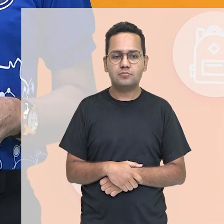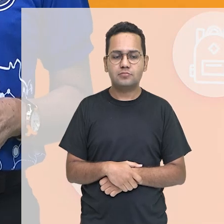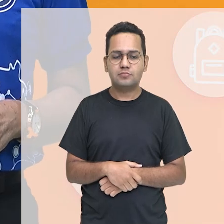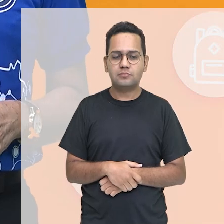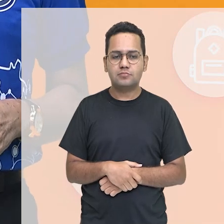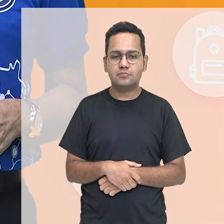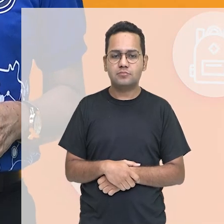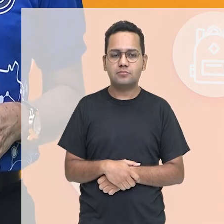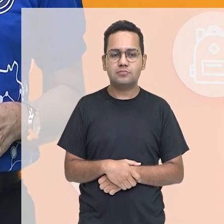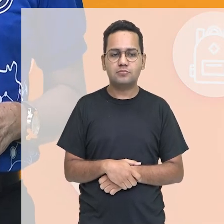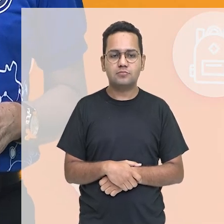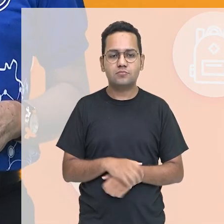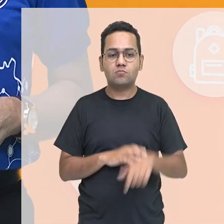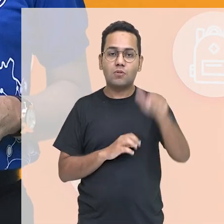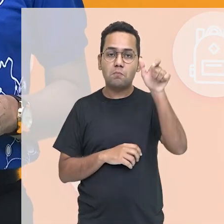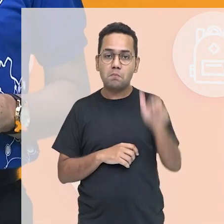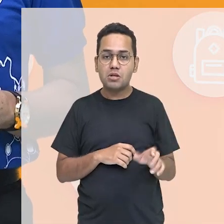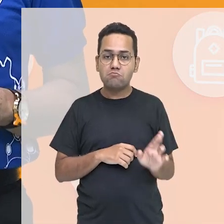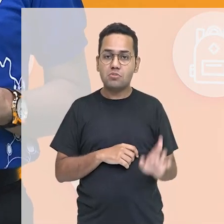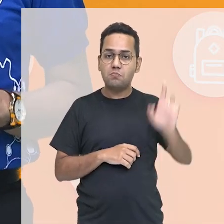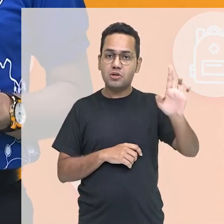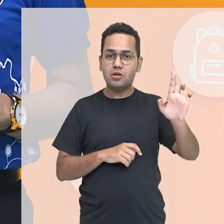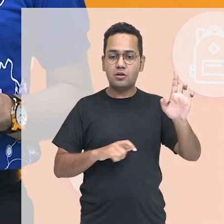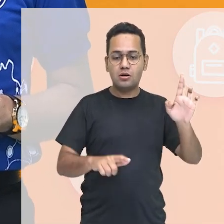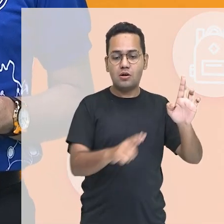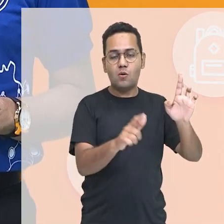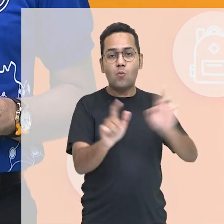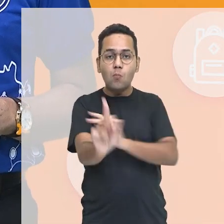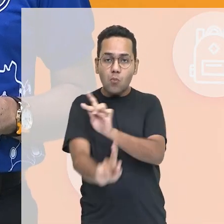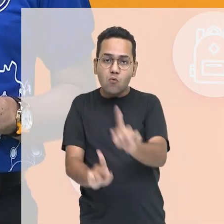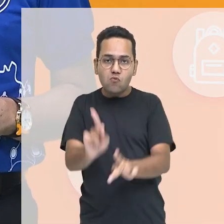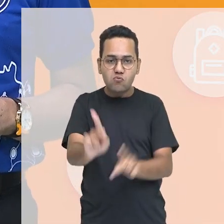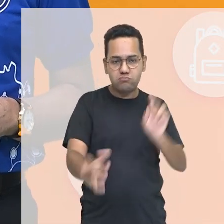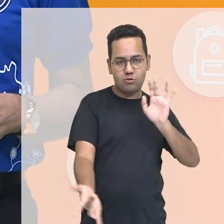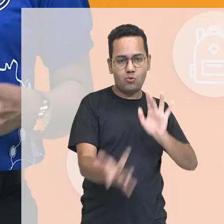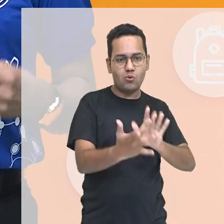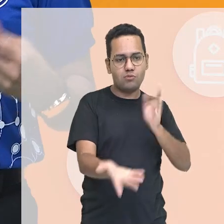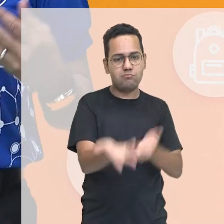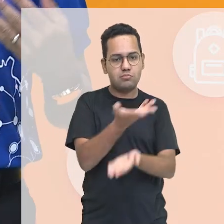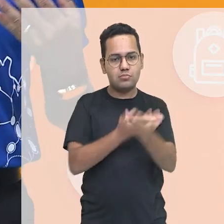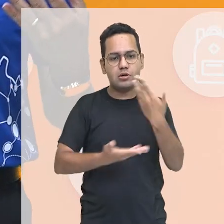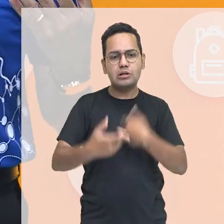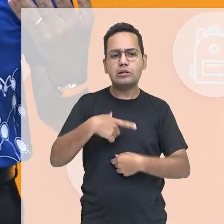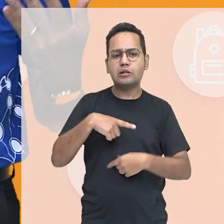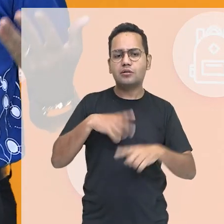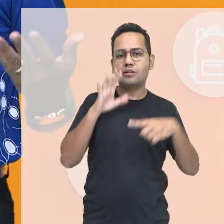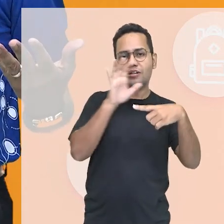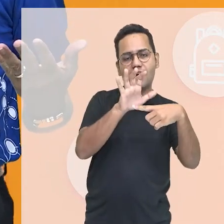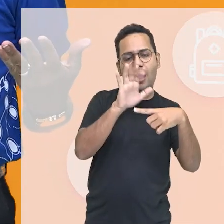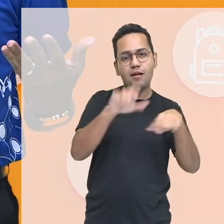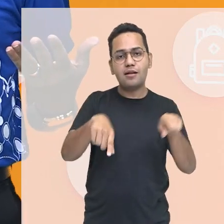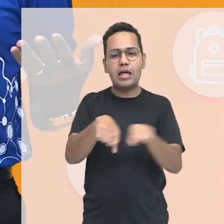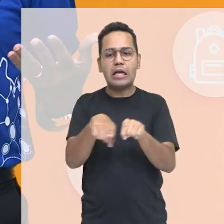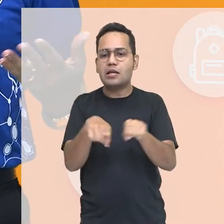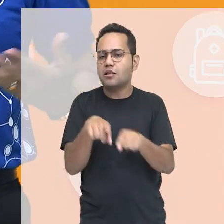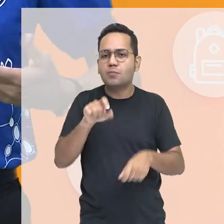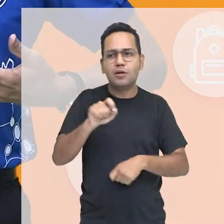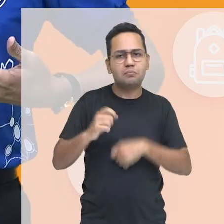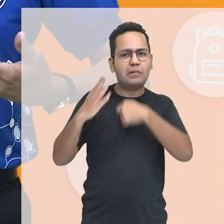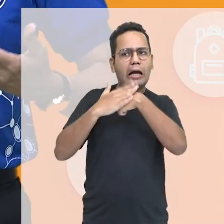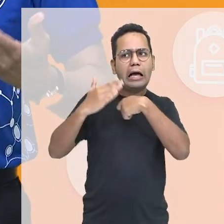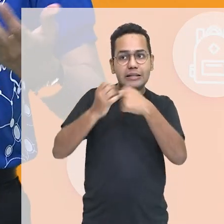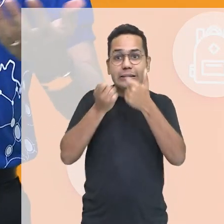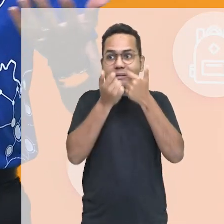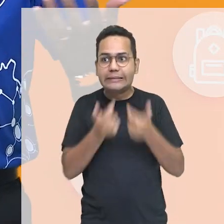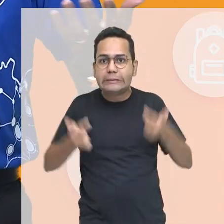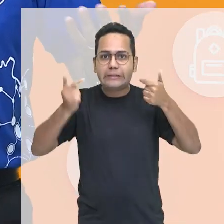líder com o povo, que era estabelecido por meio da influência e do seu carisma sobre as massas,